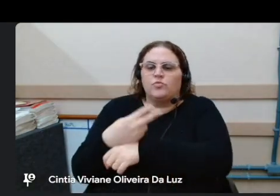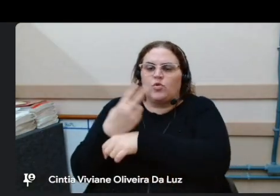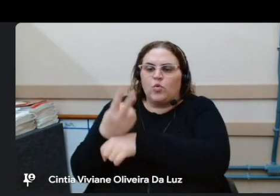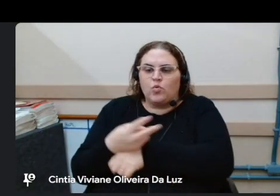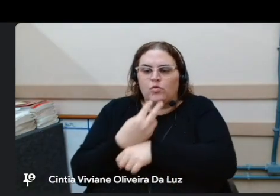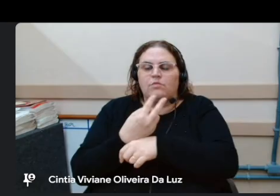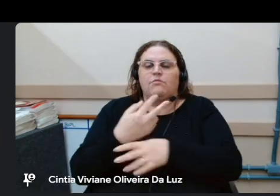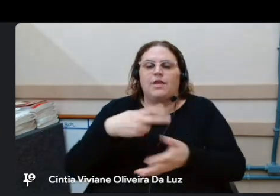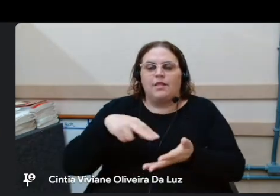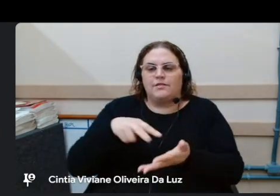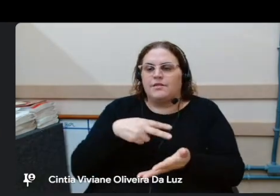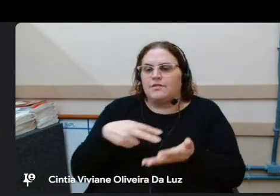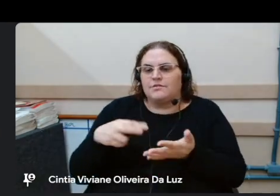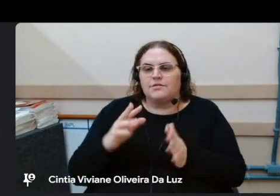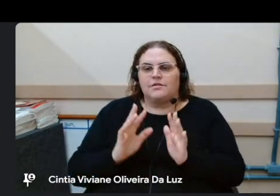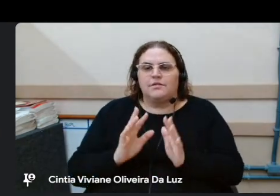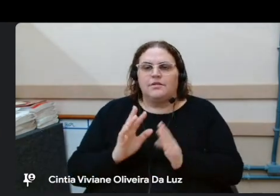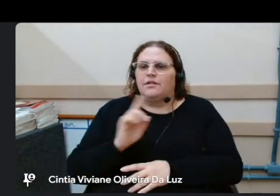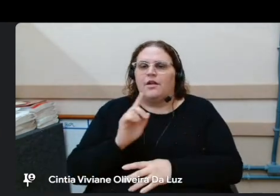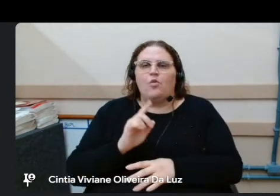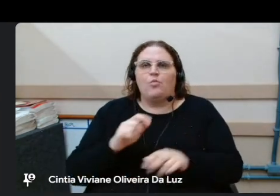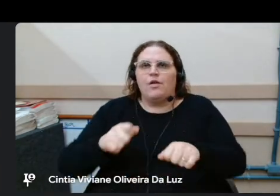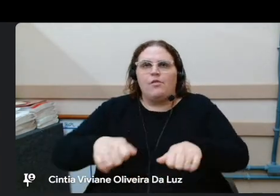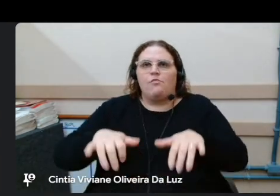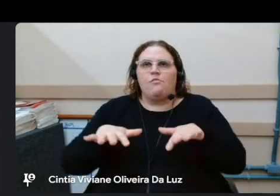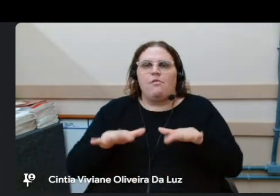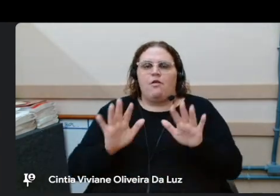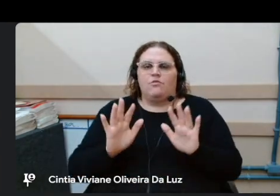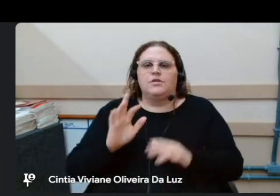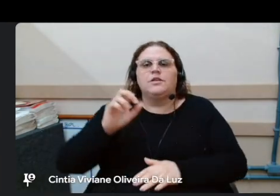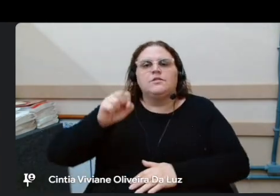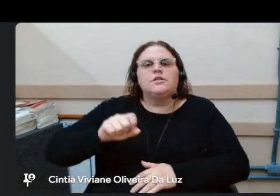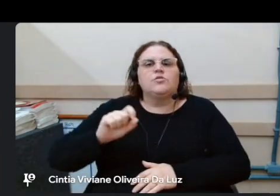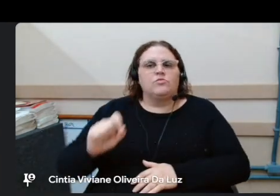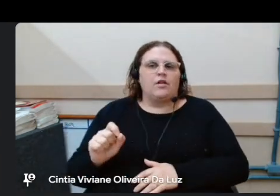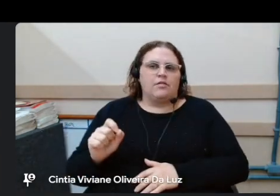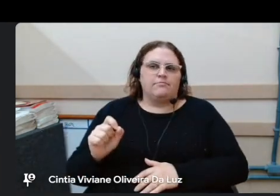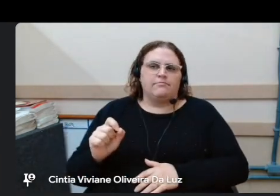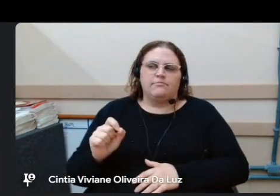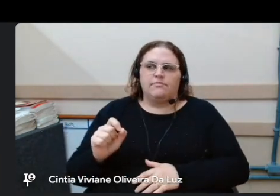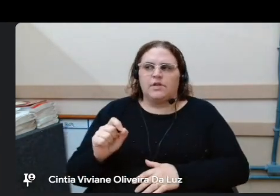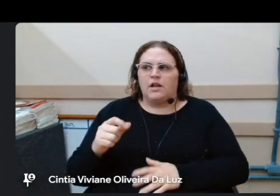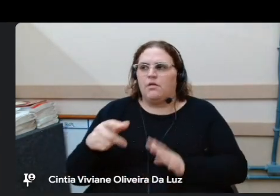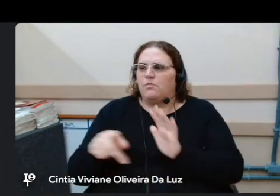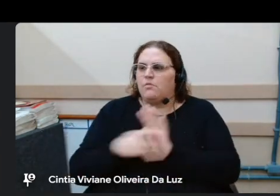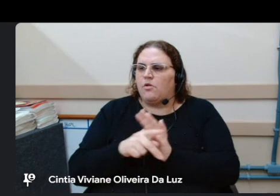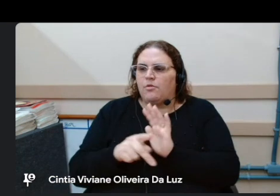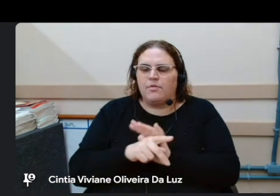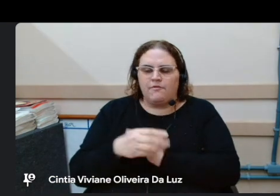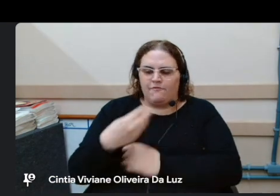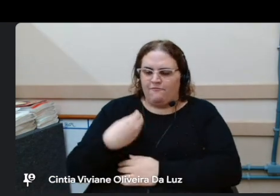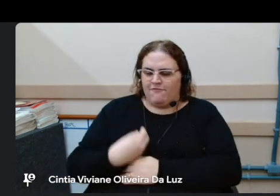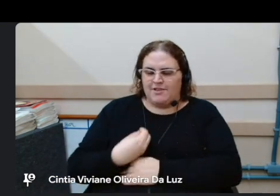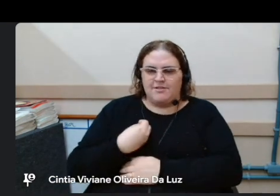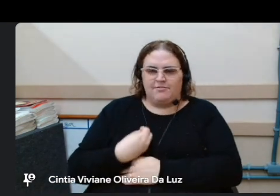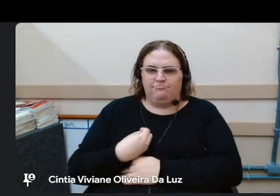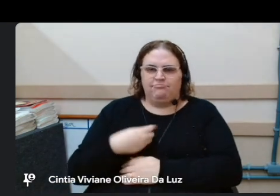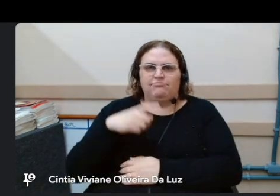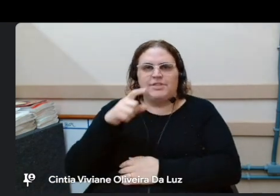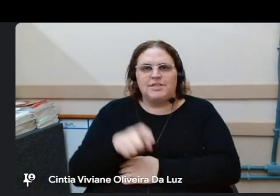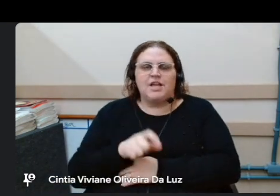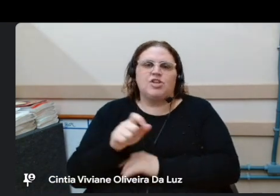todo de procura pela dança não para o palco e sim pra